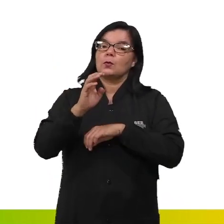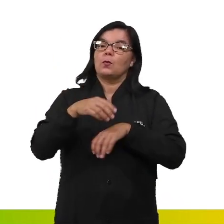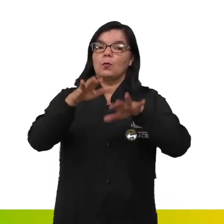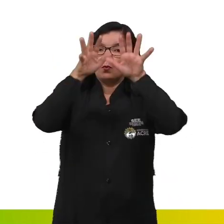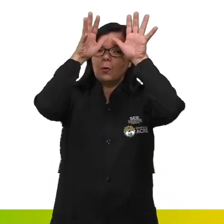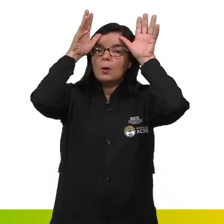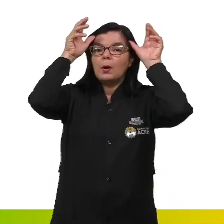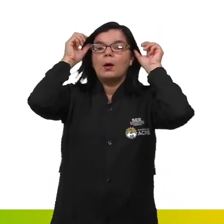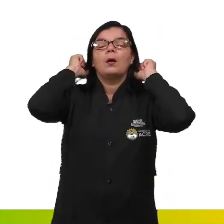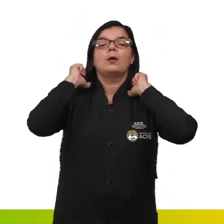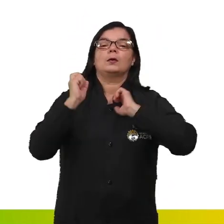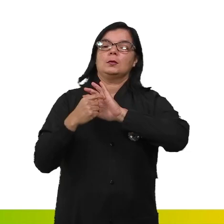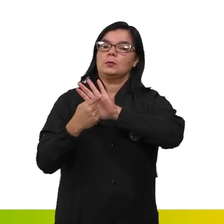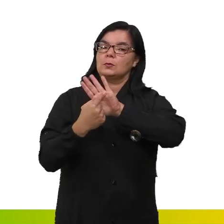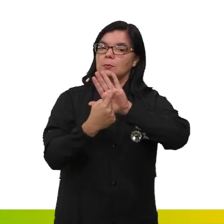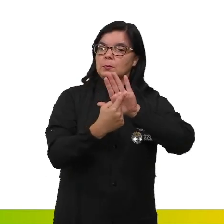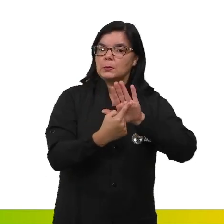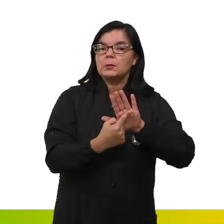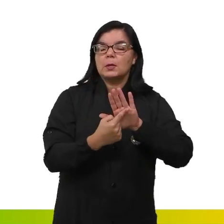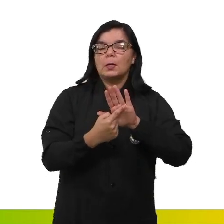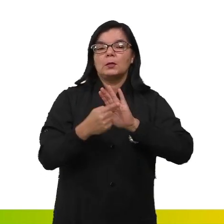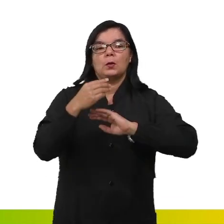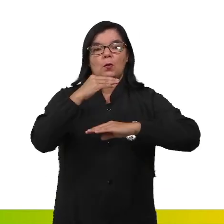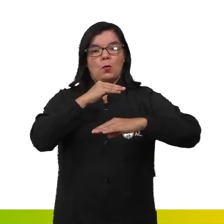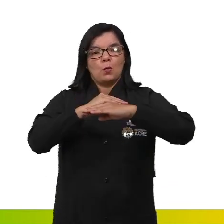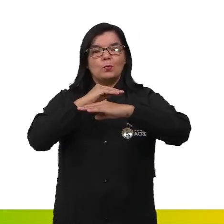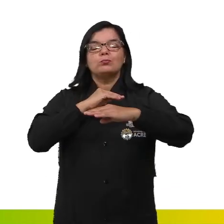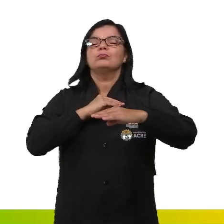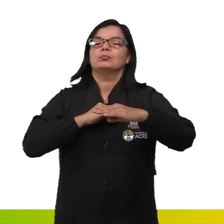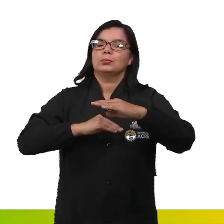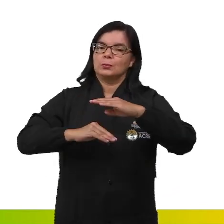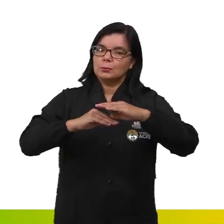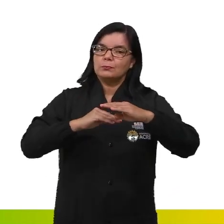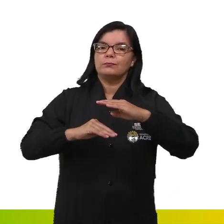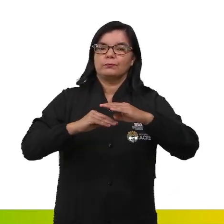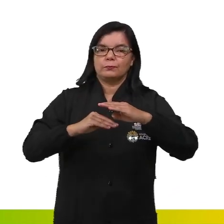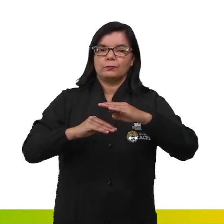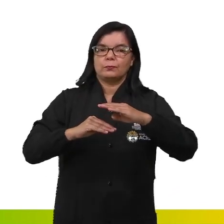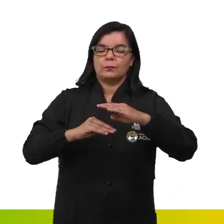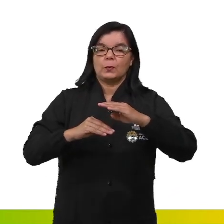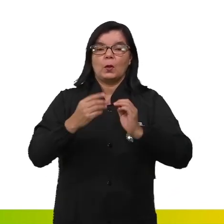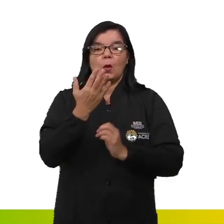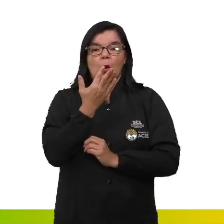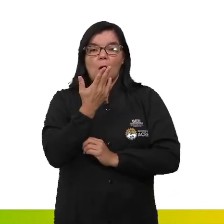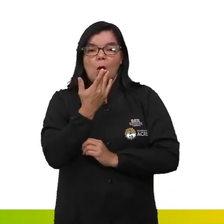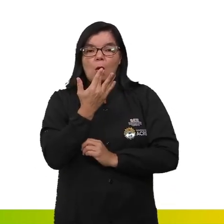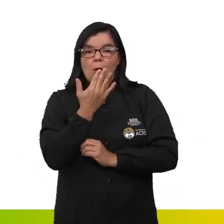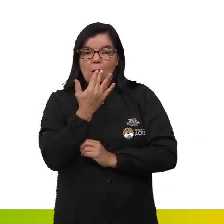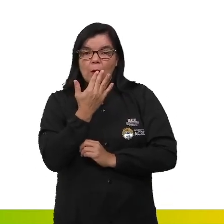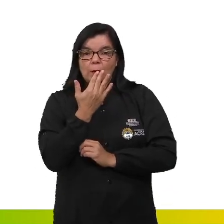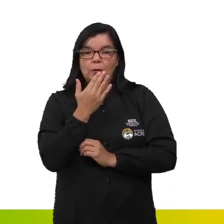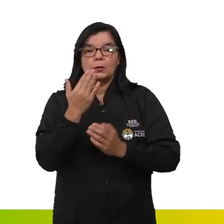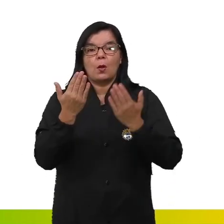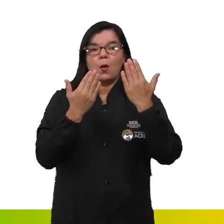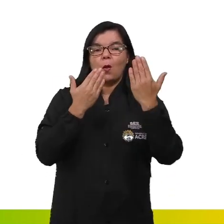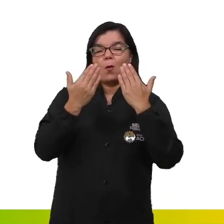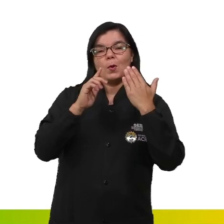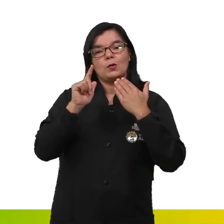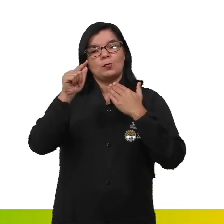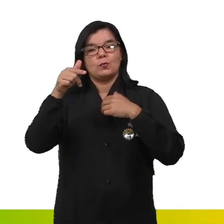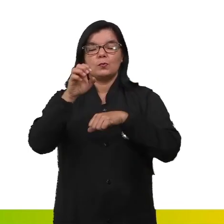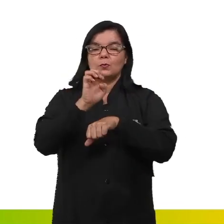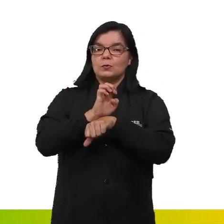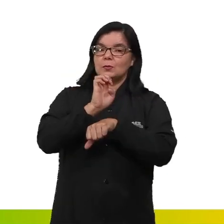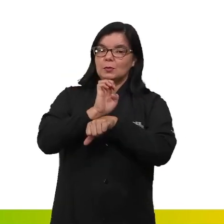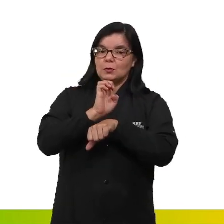Acre apresenta uma grande desigualdade social. Olha só a tonalidade dele comparado a desses estados